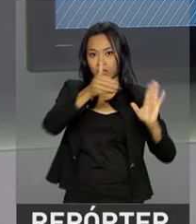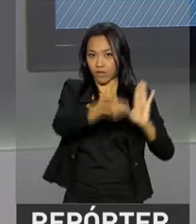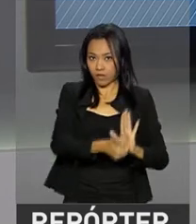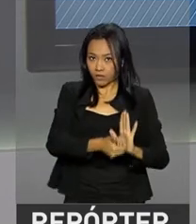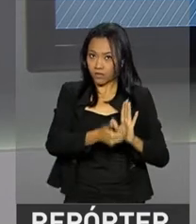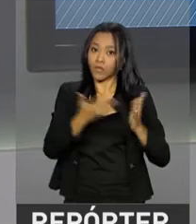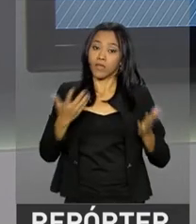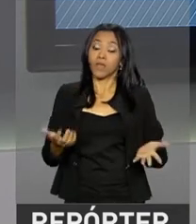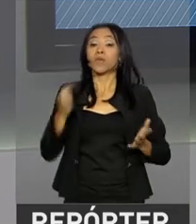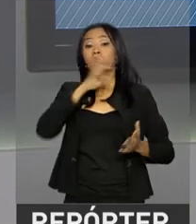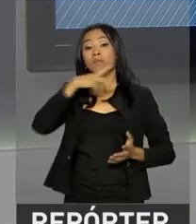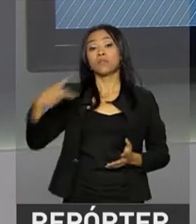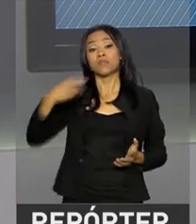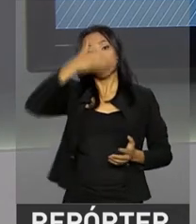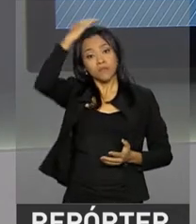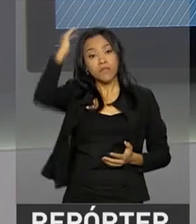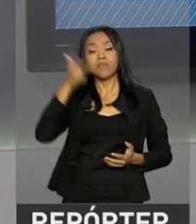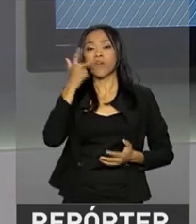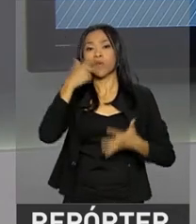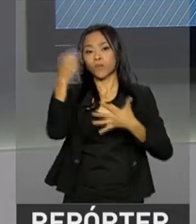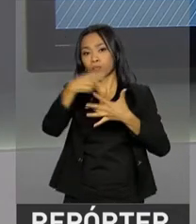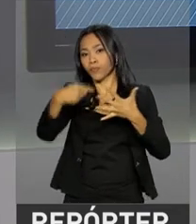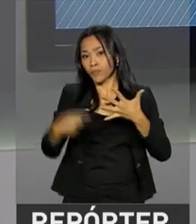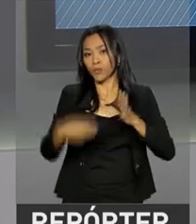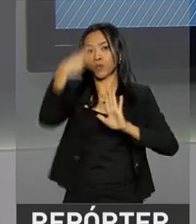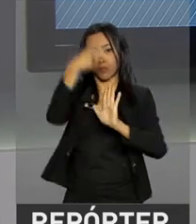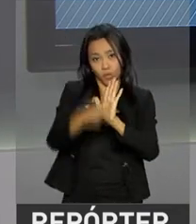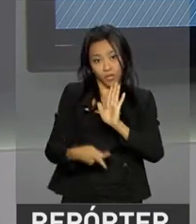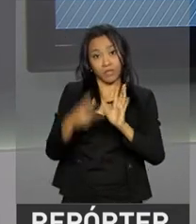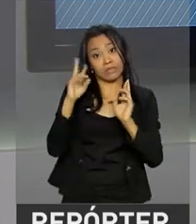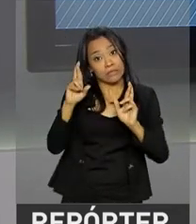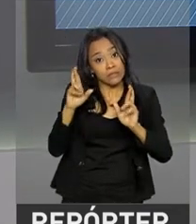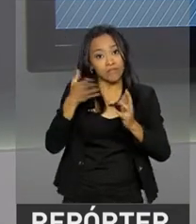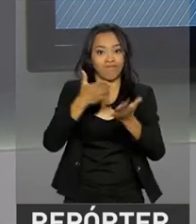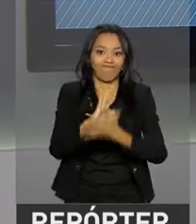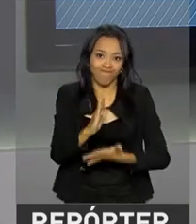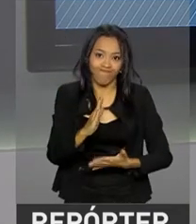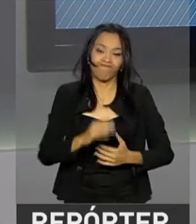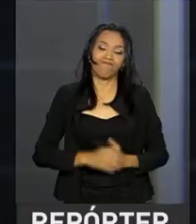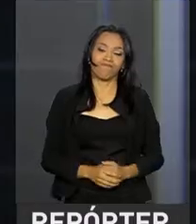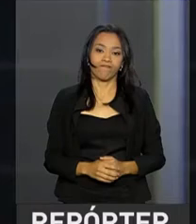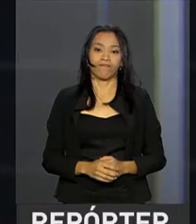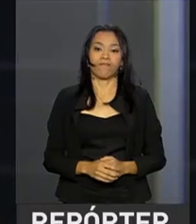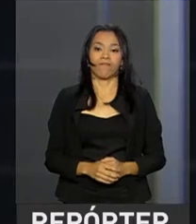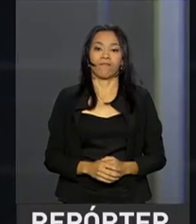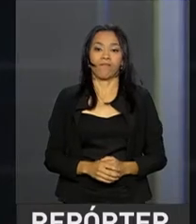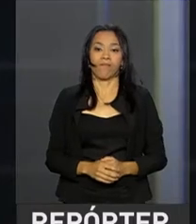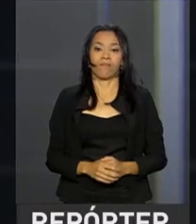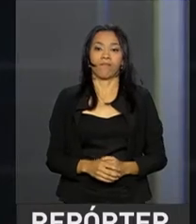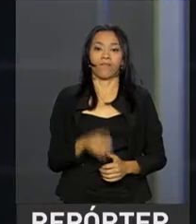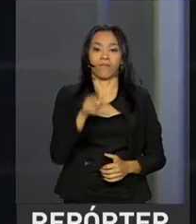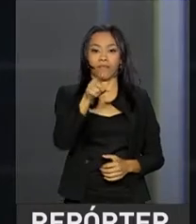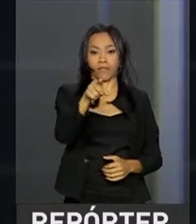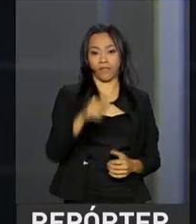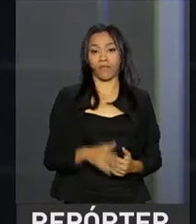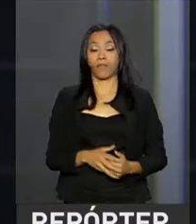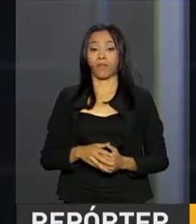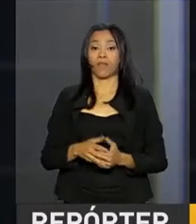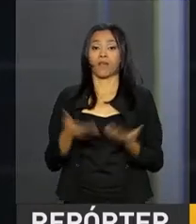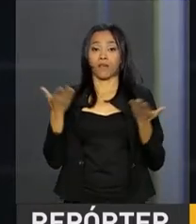o presidente temer destacou os projetos que espera que sejam aprovados na sessão legislativa